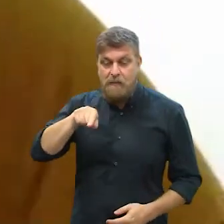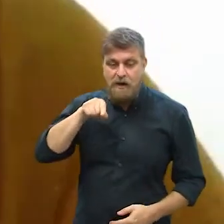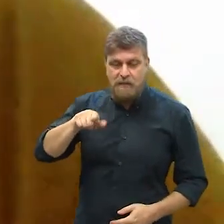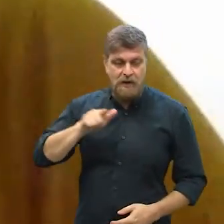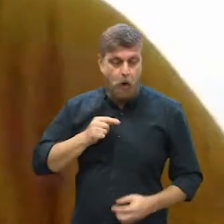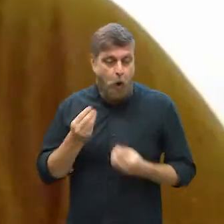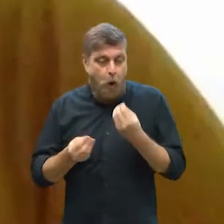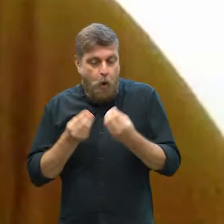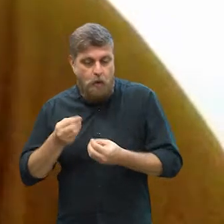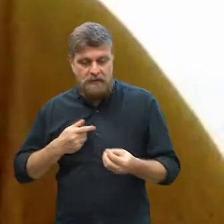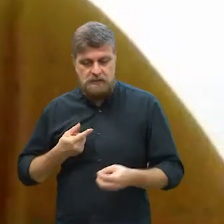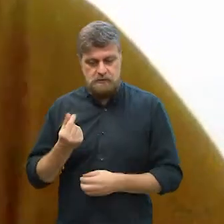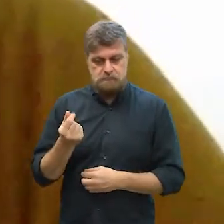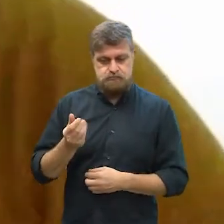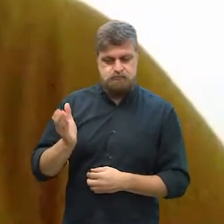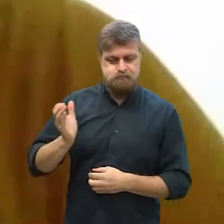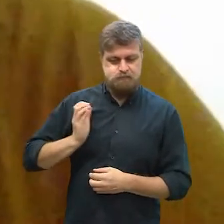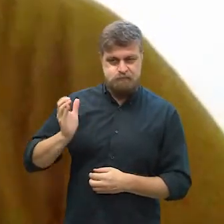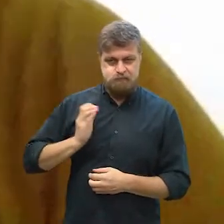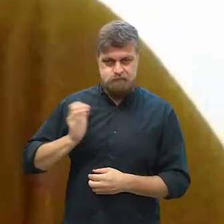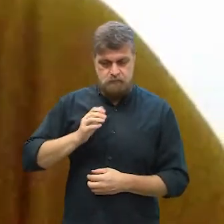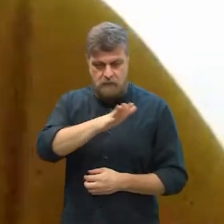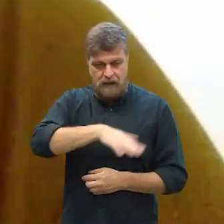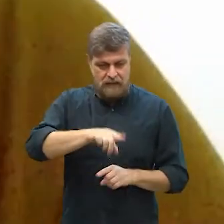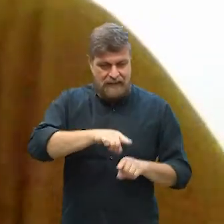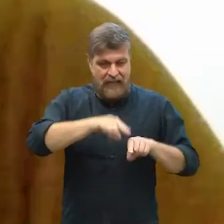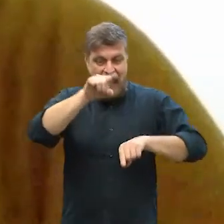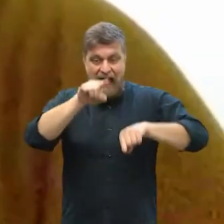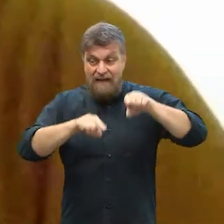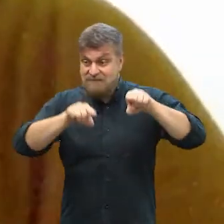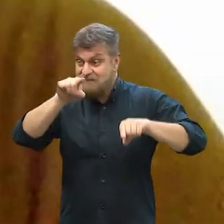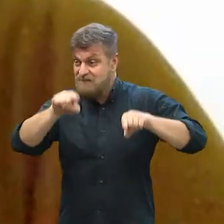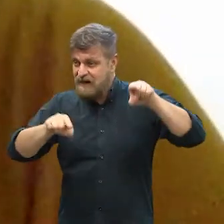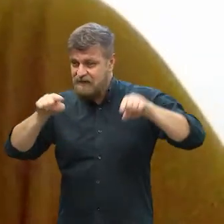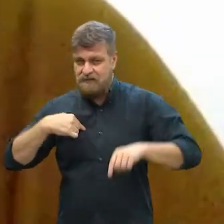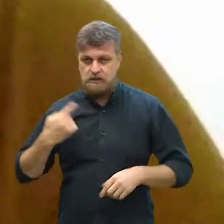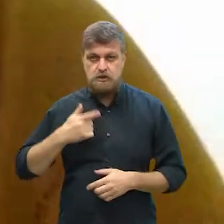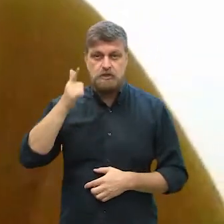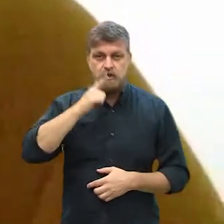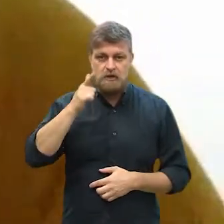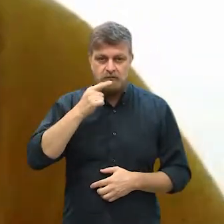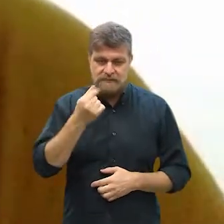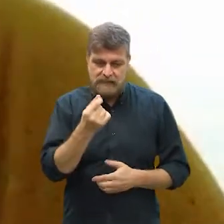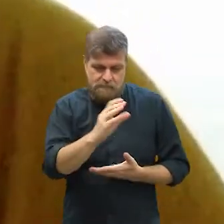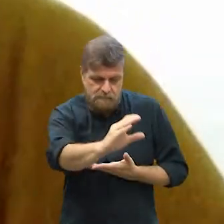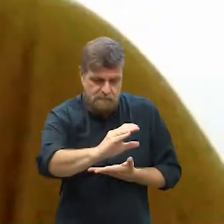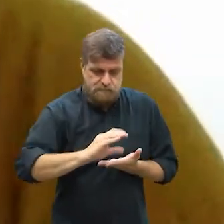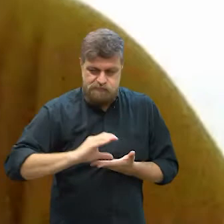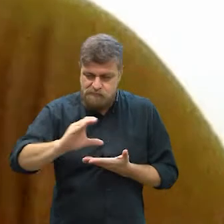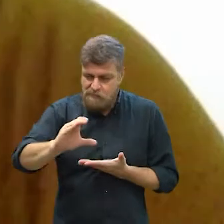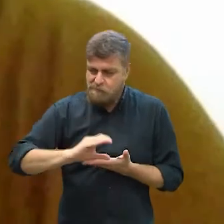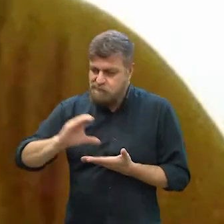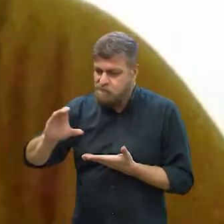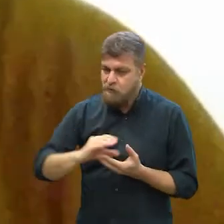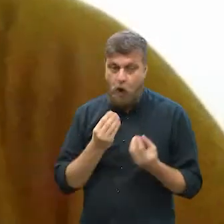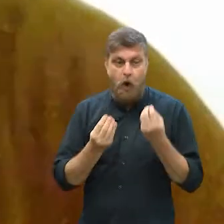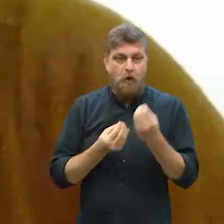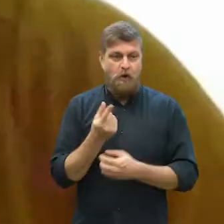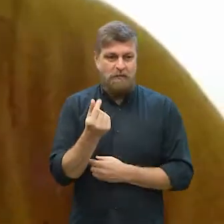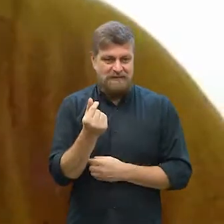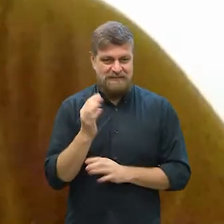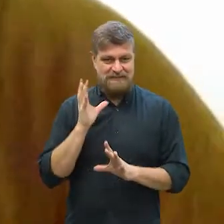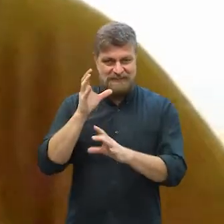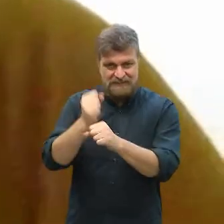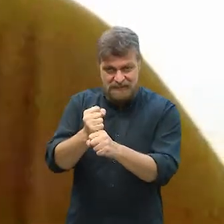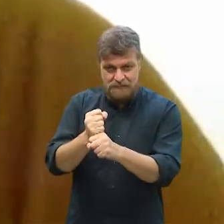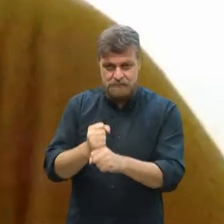funcionar, como que a gente vai se rentabilizar e onde estão as variáveis que a gente consegue ter uma projeção maior de receita, né? Então, a